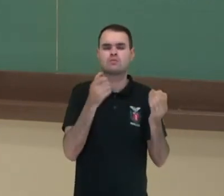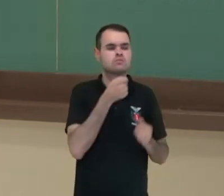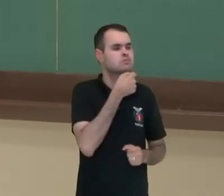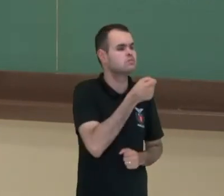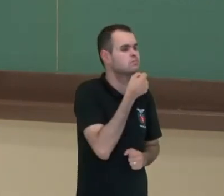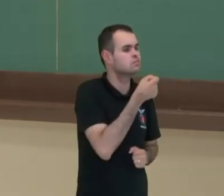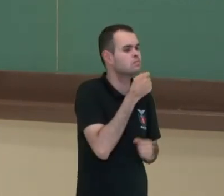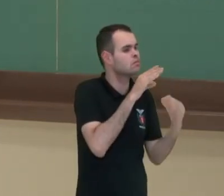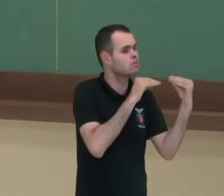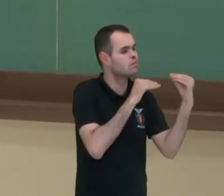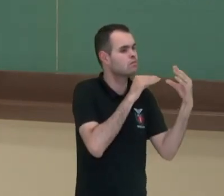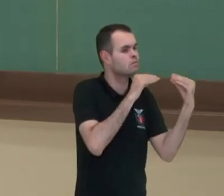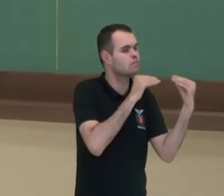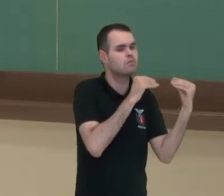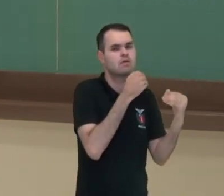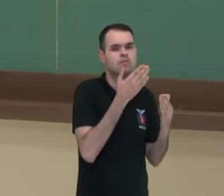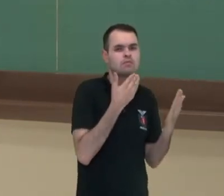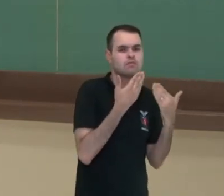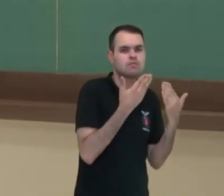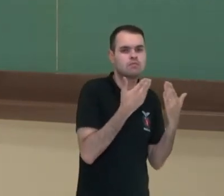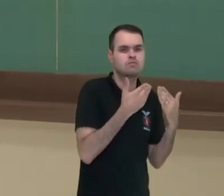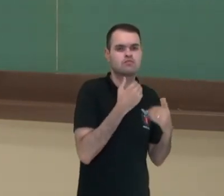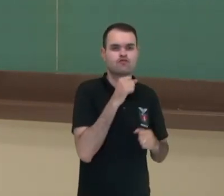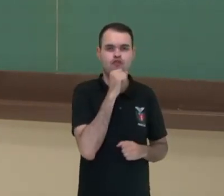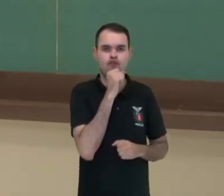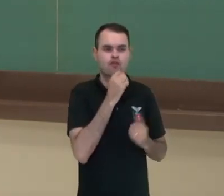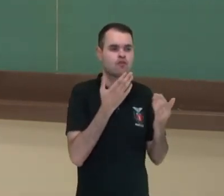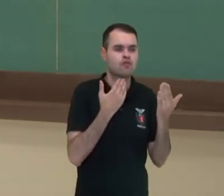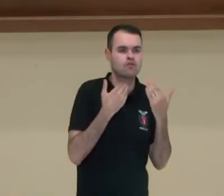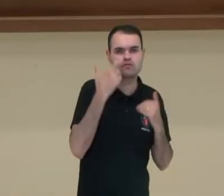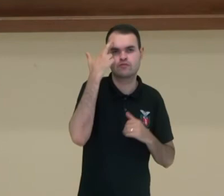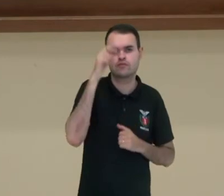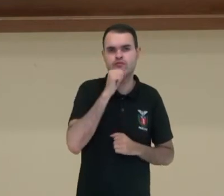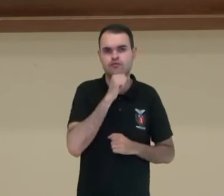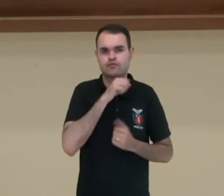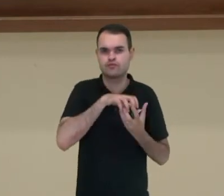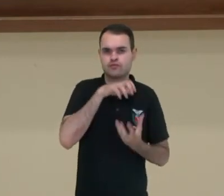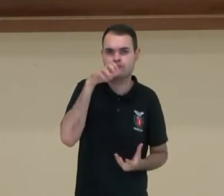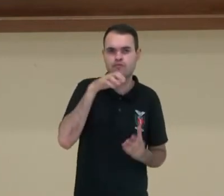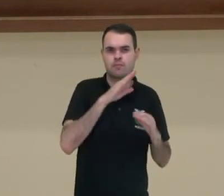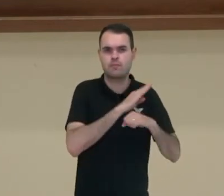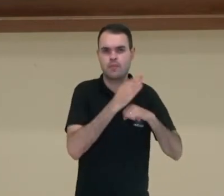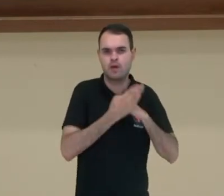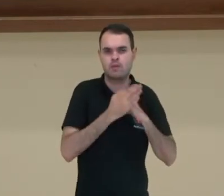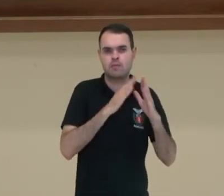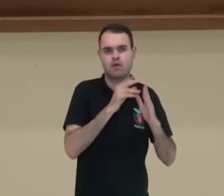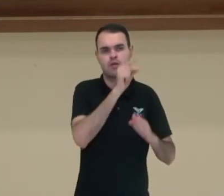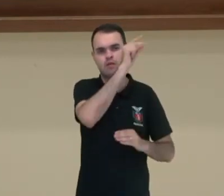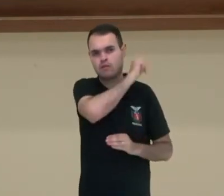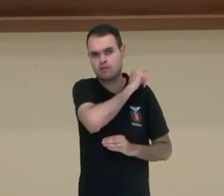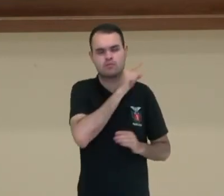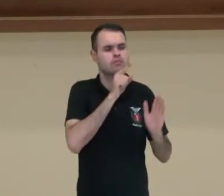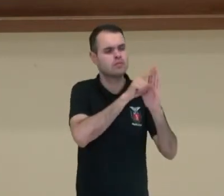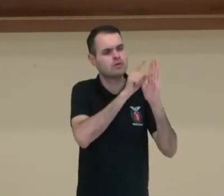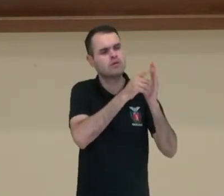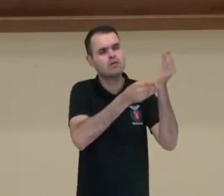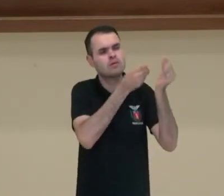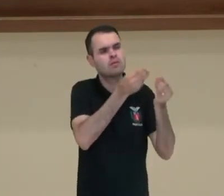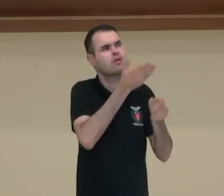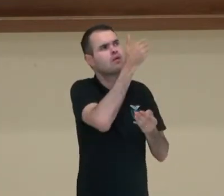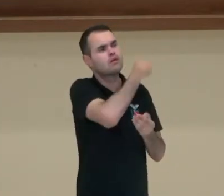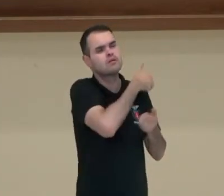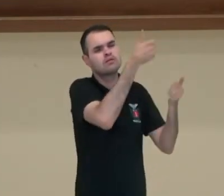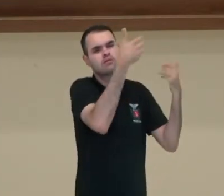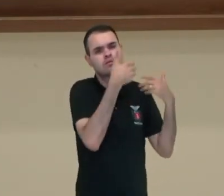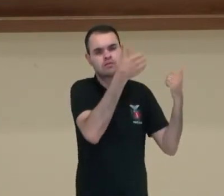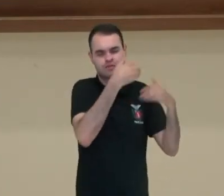entrevistas. Poxa vida, conversar com o vovô, com um senhor do bairro que mora há muito mais tempo, perguntar para ele como é que